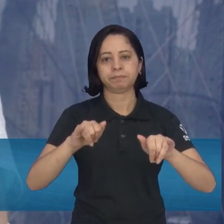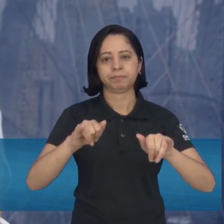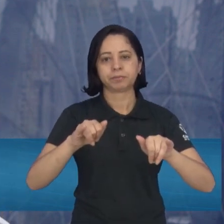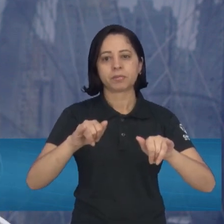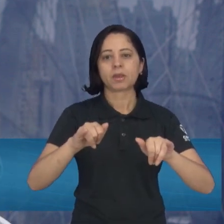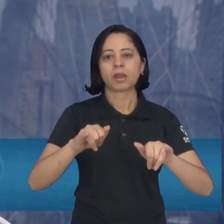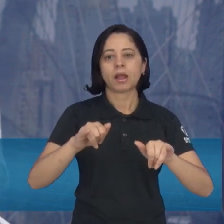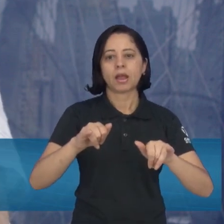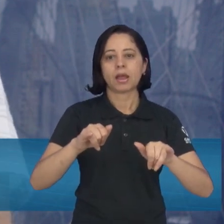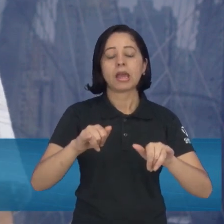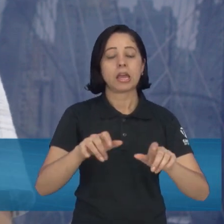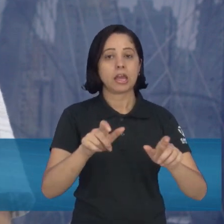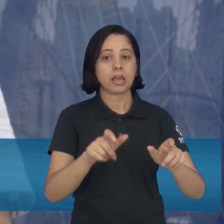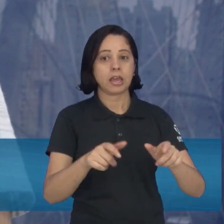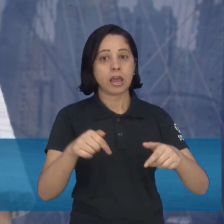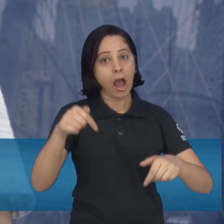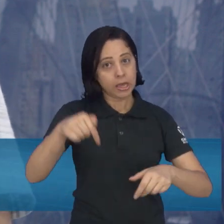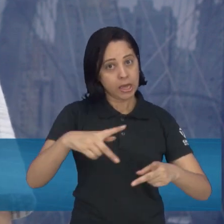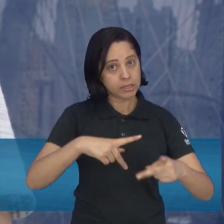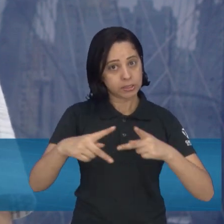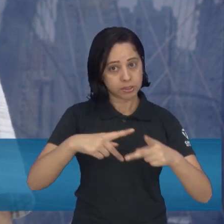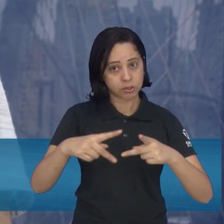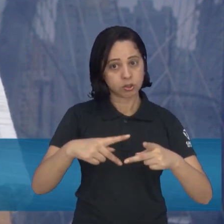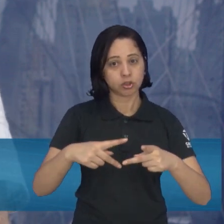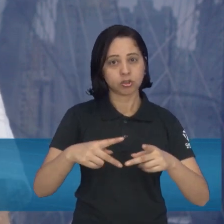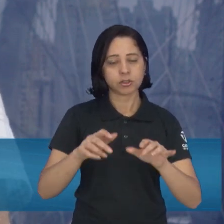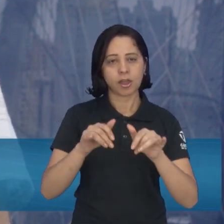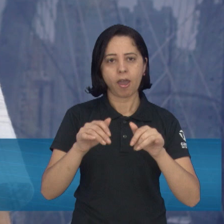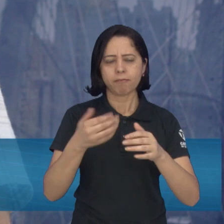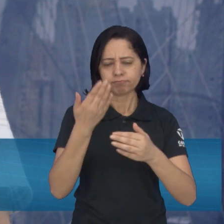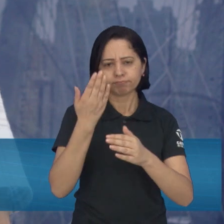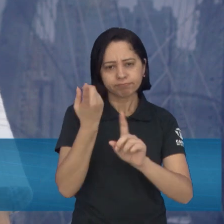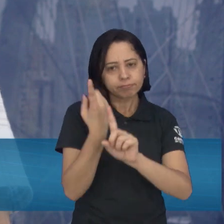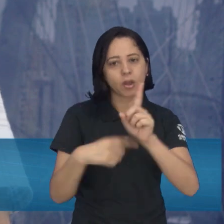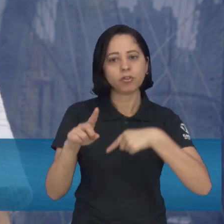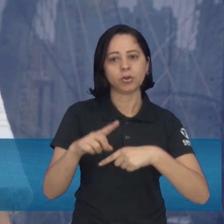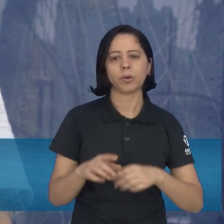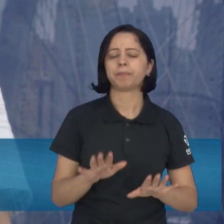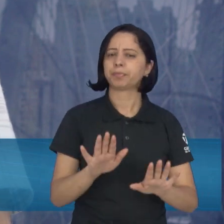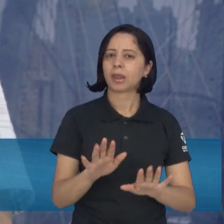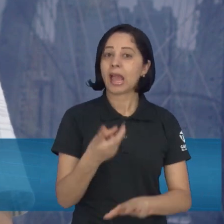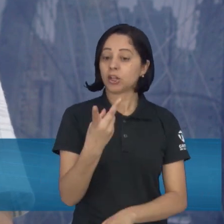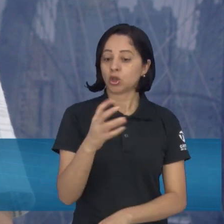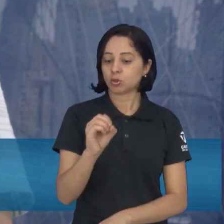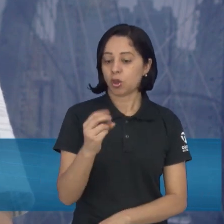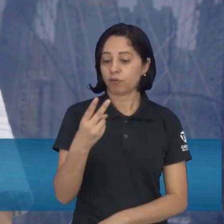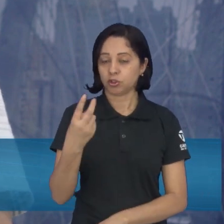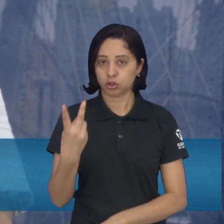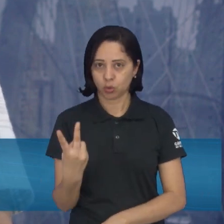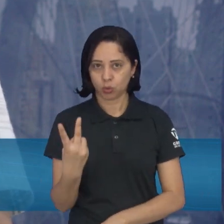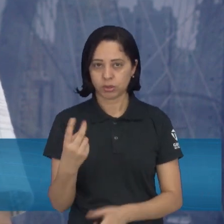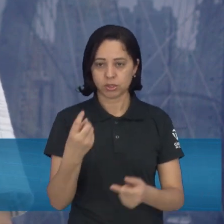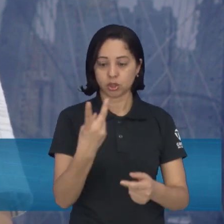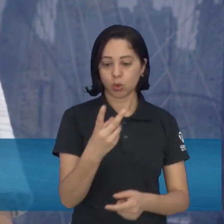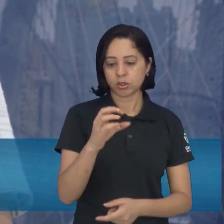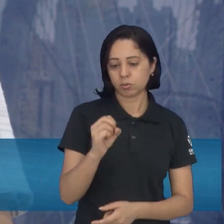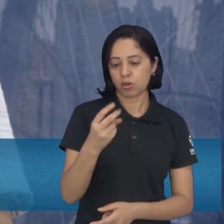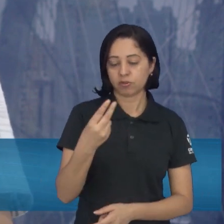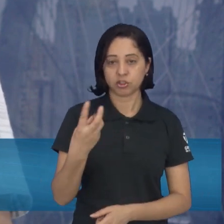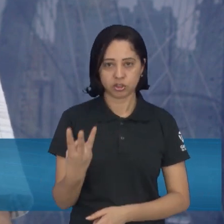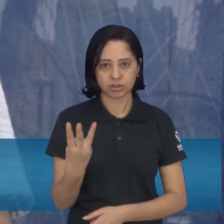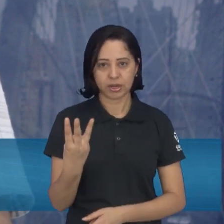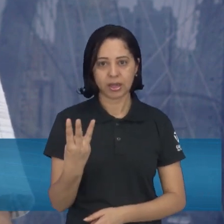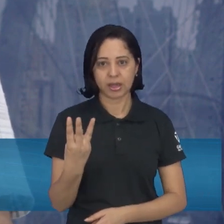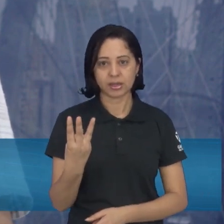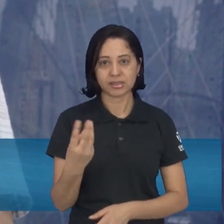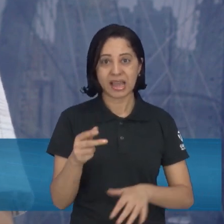possam pegar aqui no comércio de São José dos Campos. Para você ter uma ideia, em 2022 para 2023, o aumento de vendas